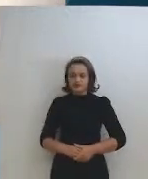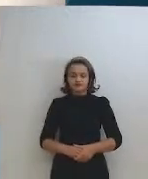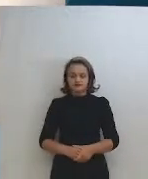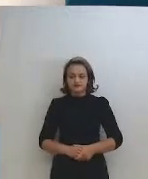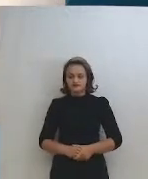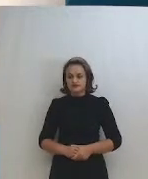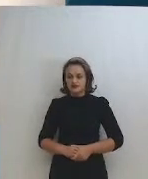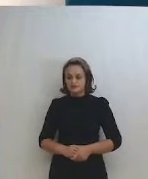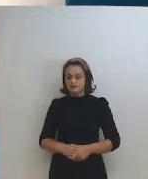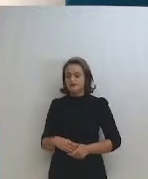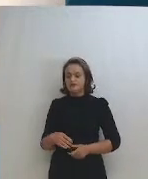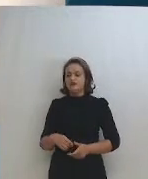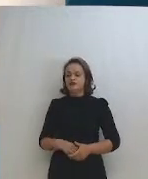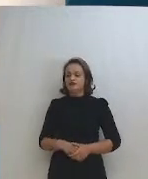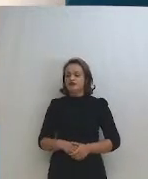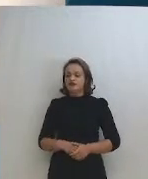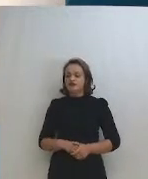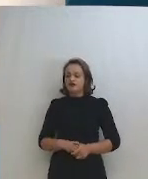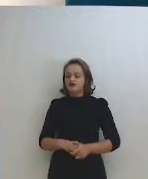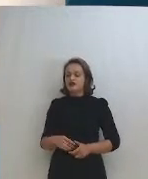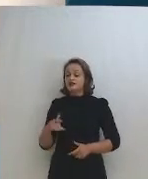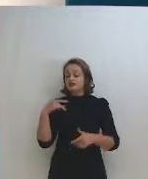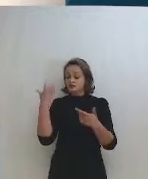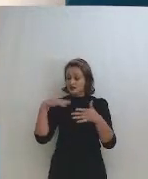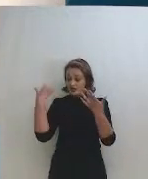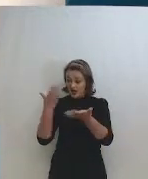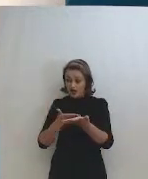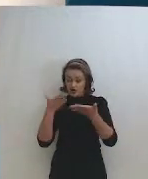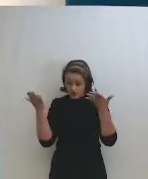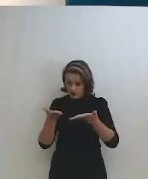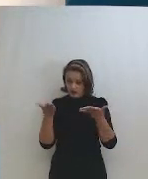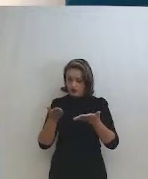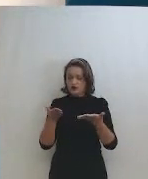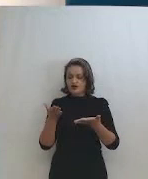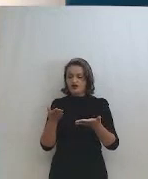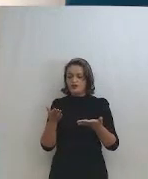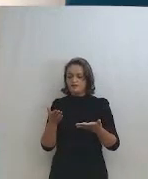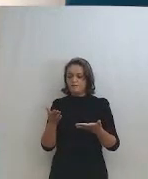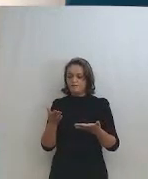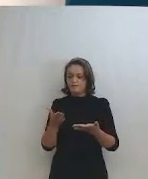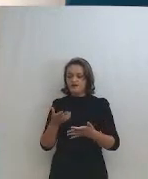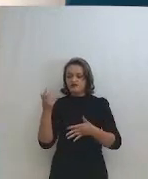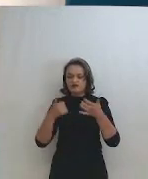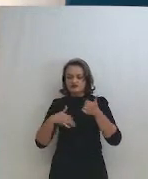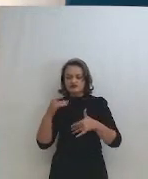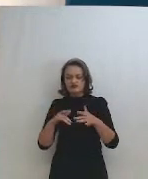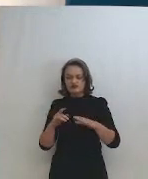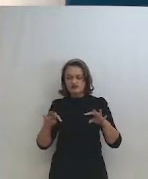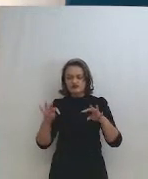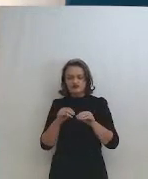indivíduos até então com boas condições pessoais, com trabalho lícito comprovado,